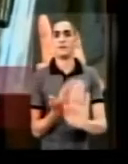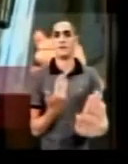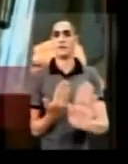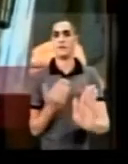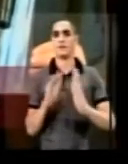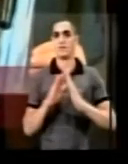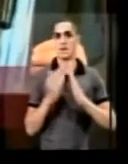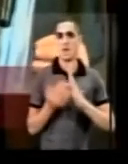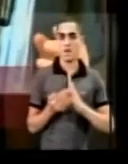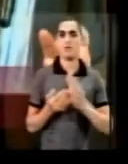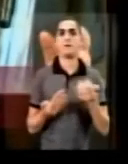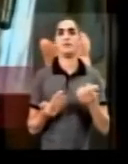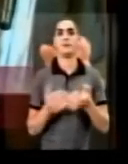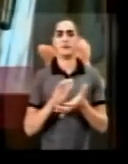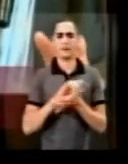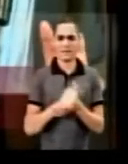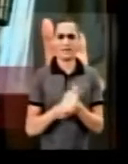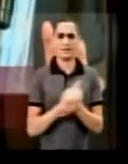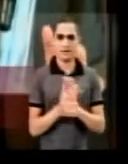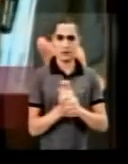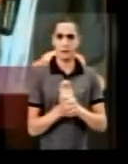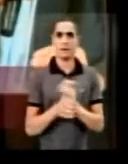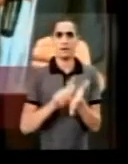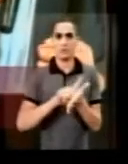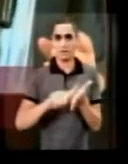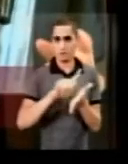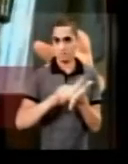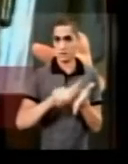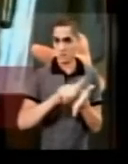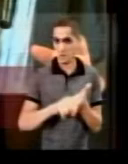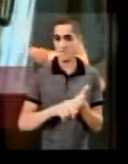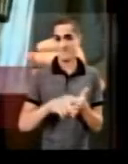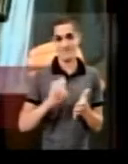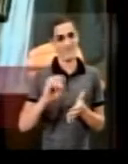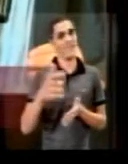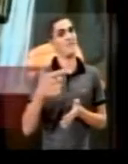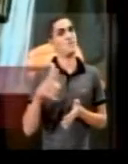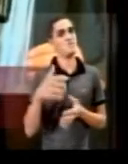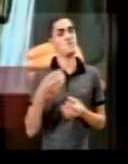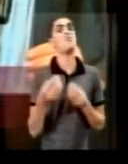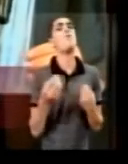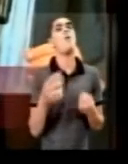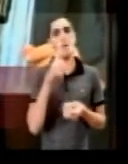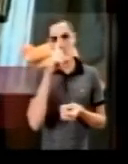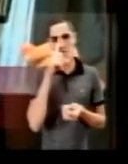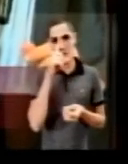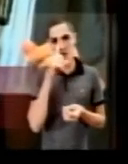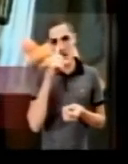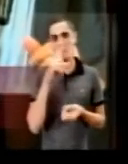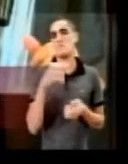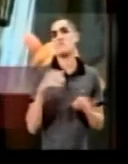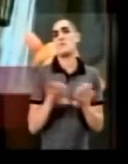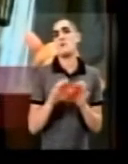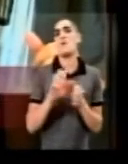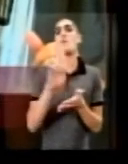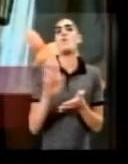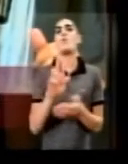higienização das mãos, seja ela por lavagem, seja ela por álcool em